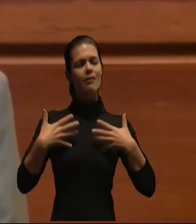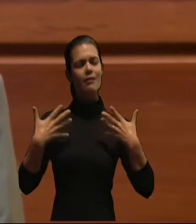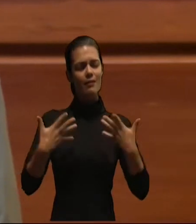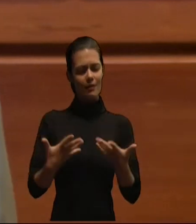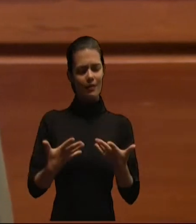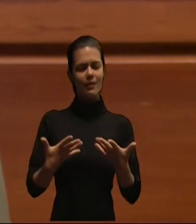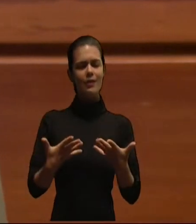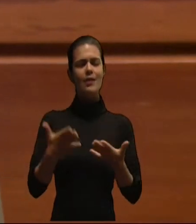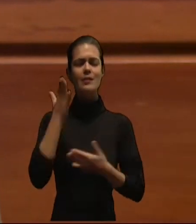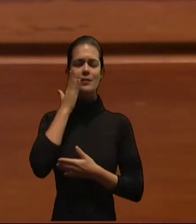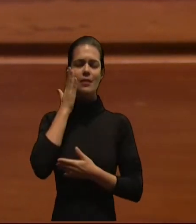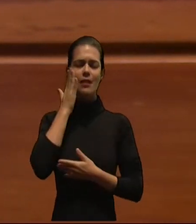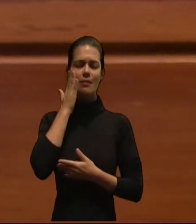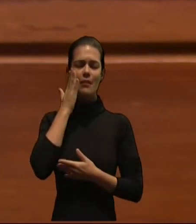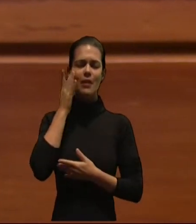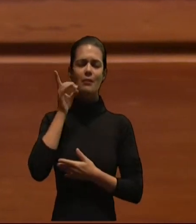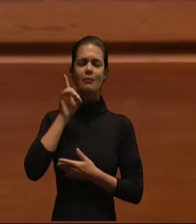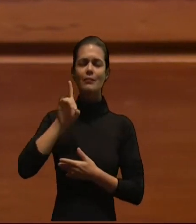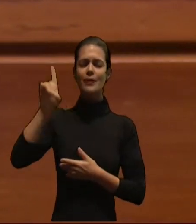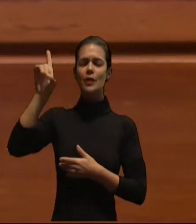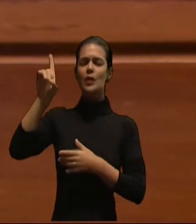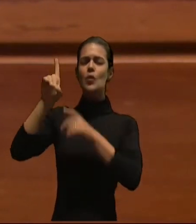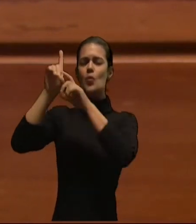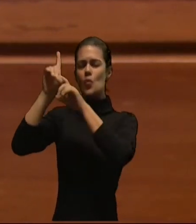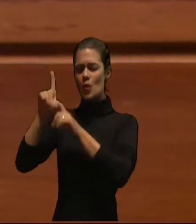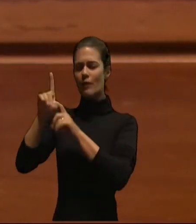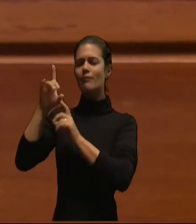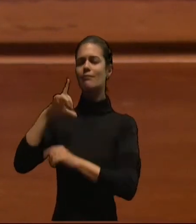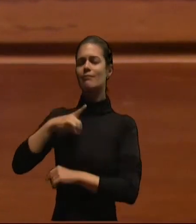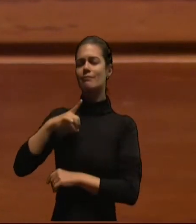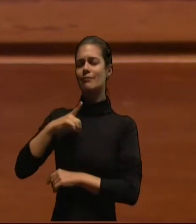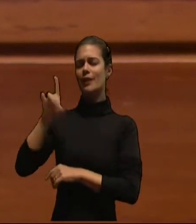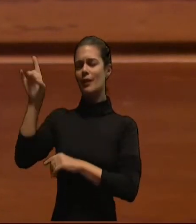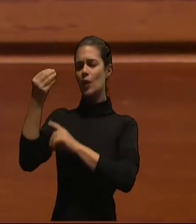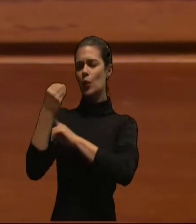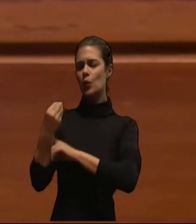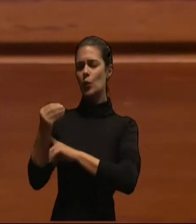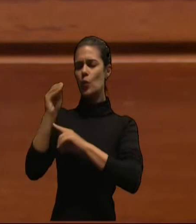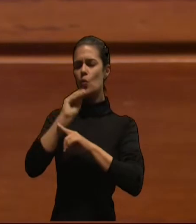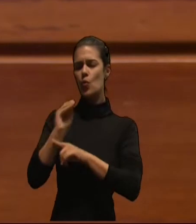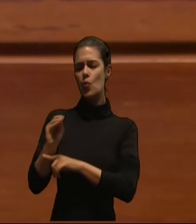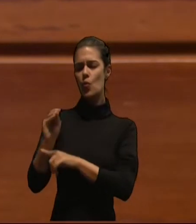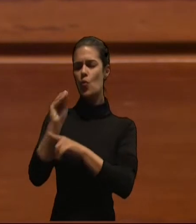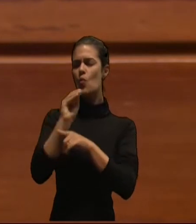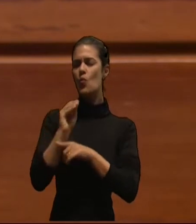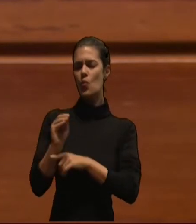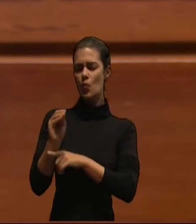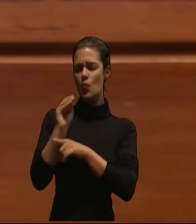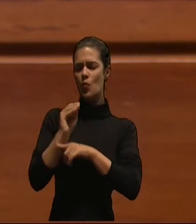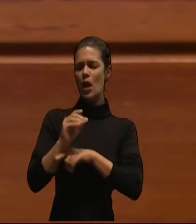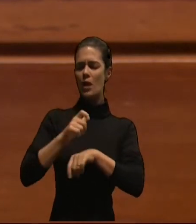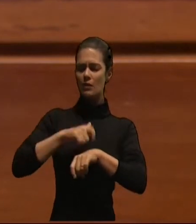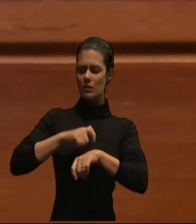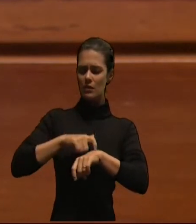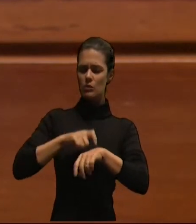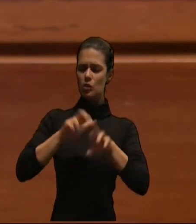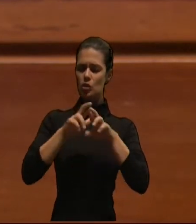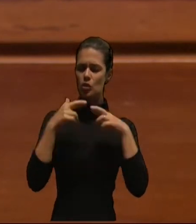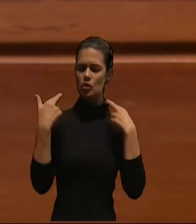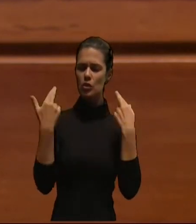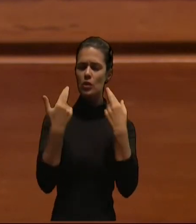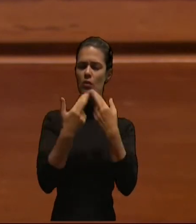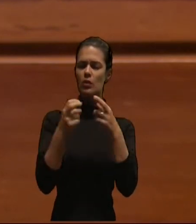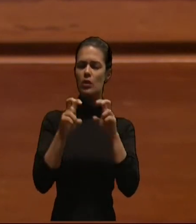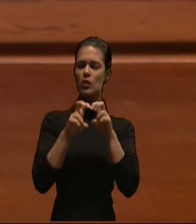total dependência, sabendo que o Senhor é poderoso, cuidadoso para conosco. Neste momento em que nos reunimos em culto,